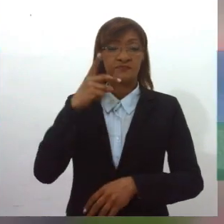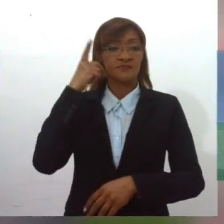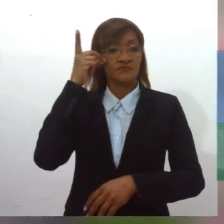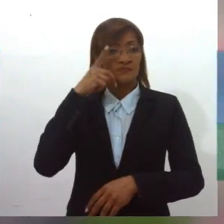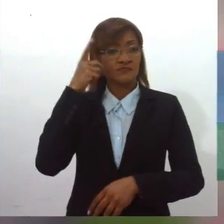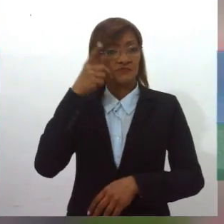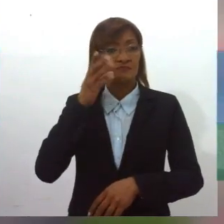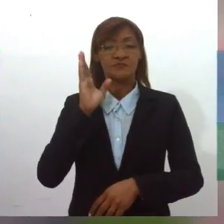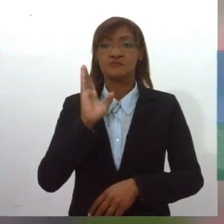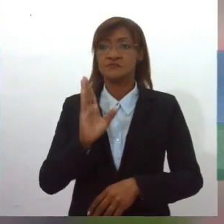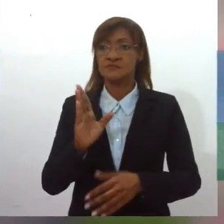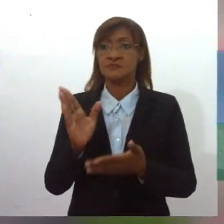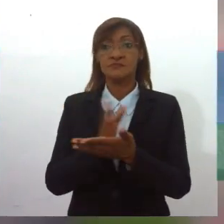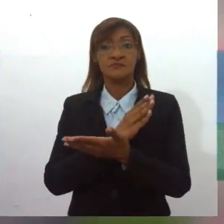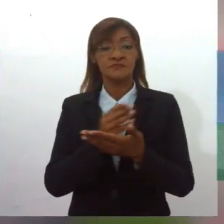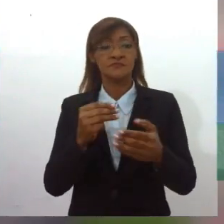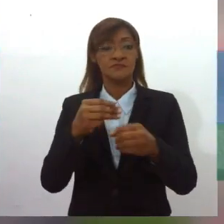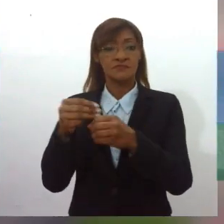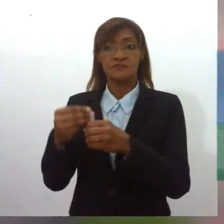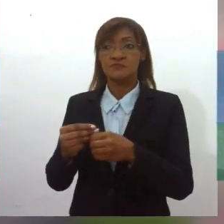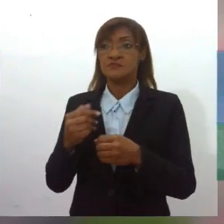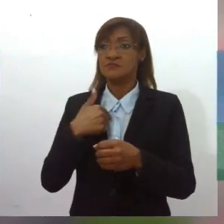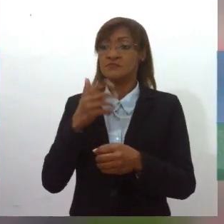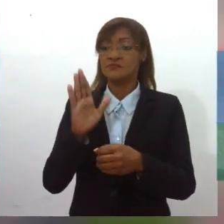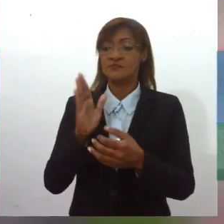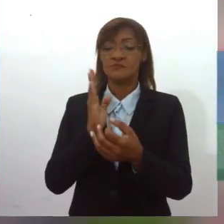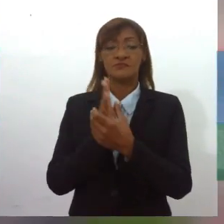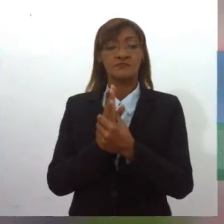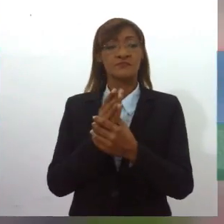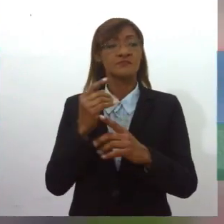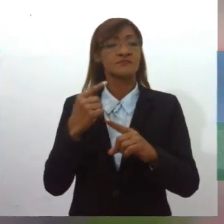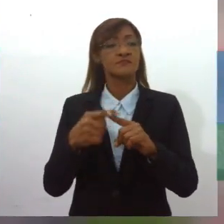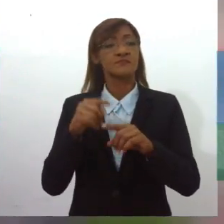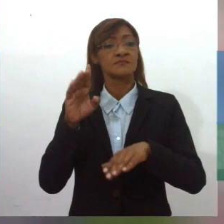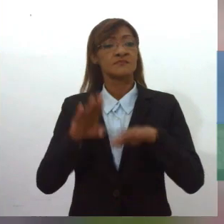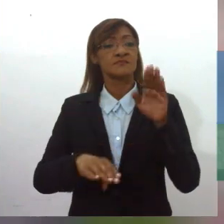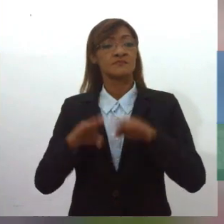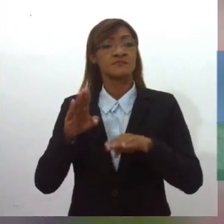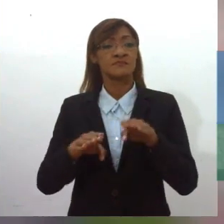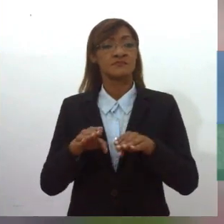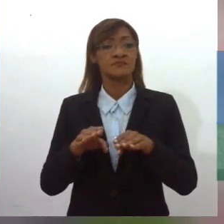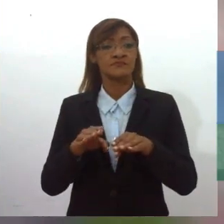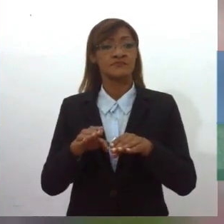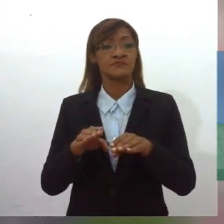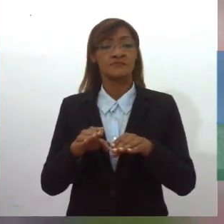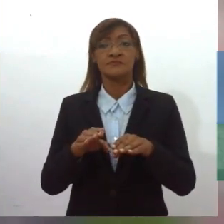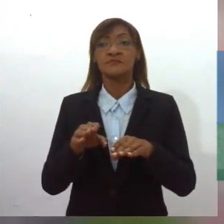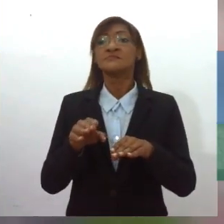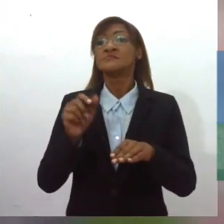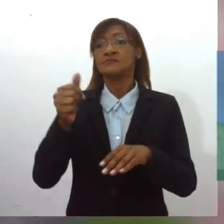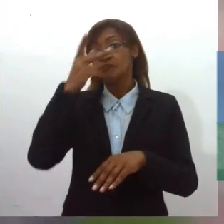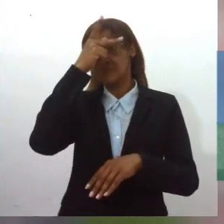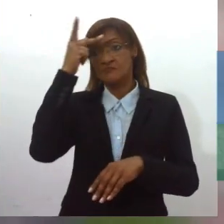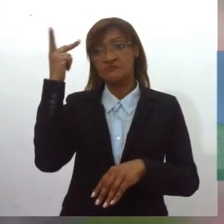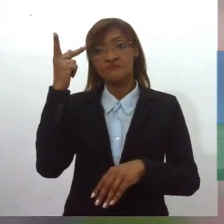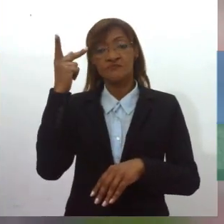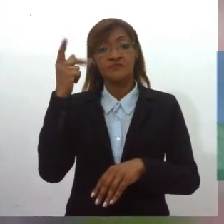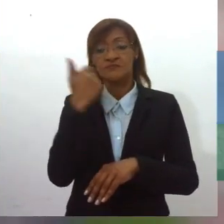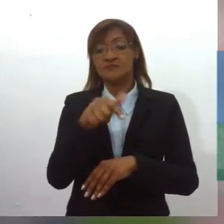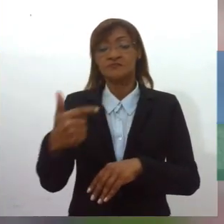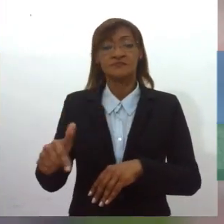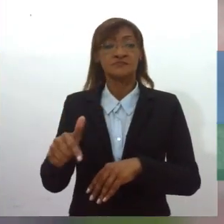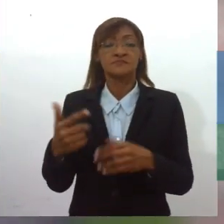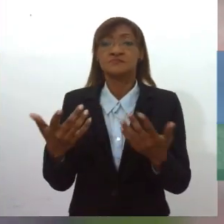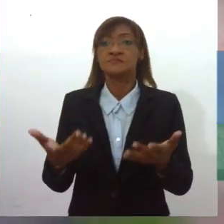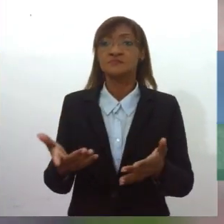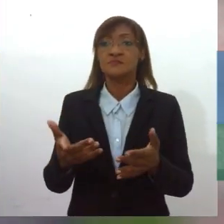entrei com ação em alguns municípios porque às vezes colocavam pessoas despreparadas para est à frente né e queriam dar